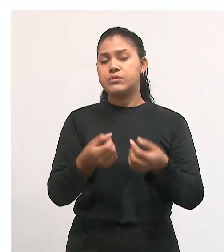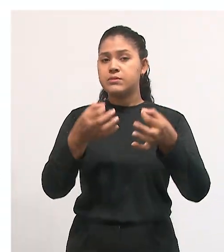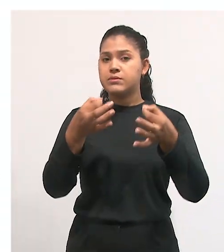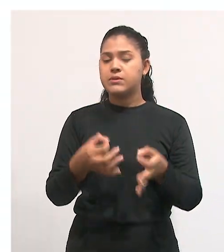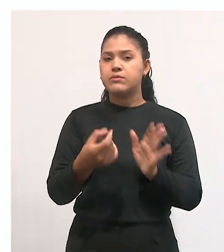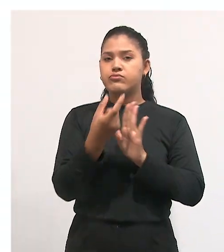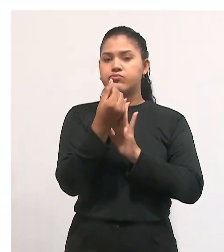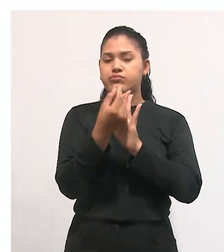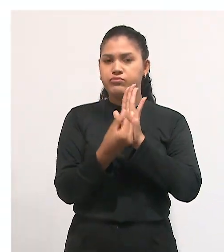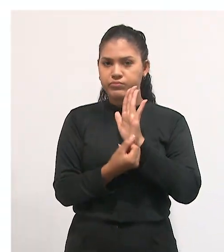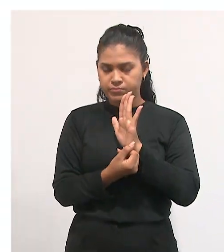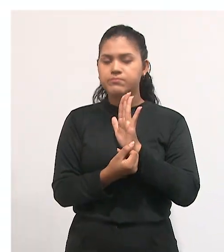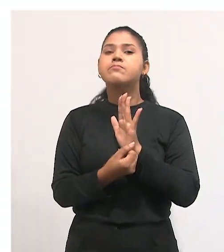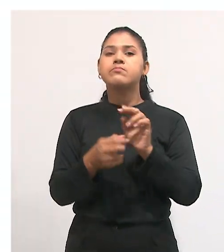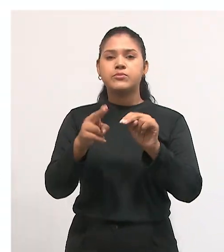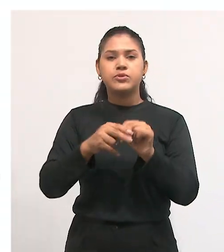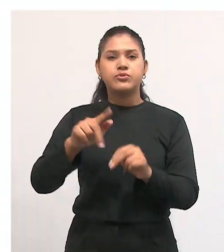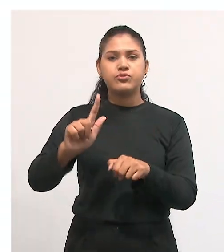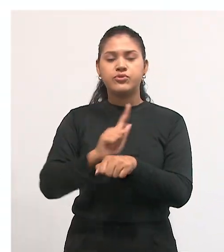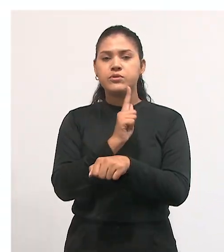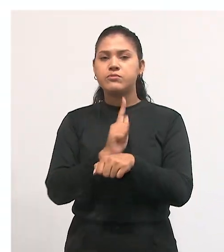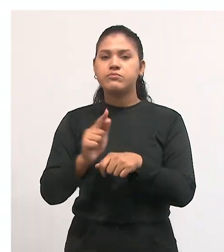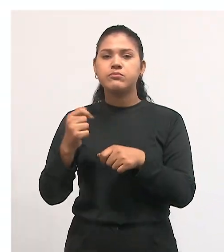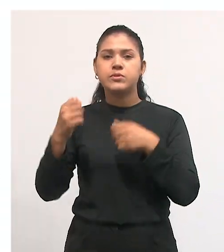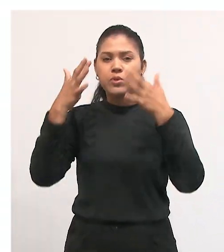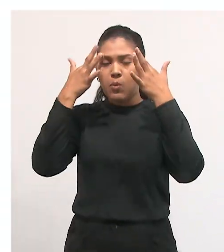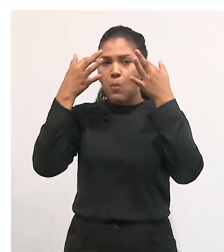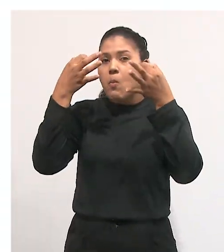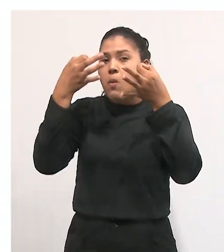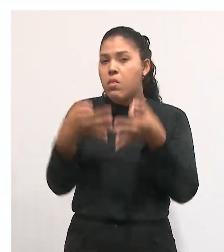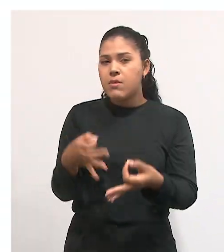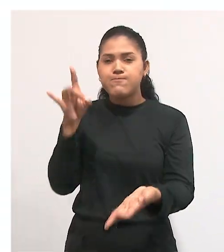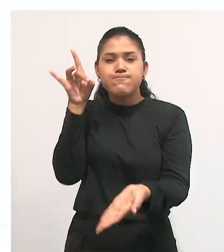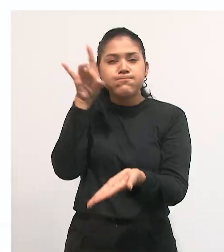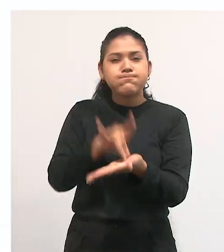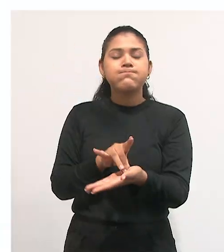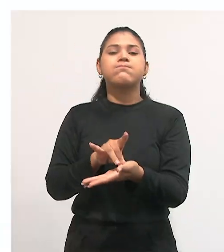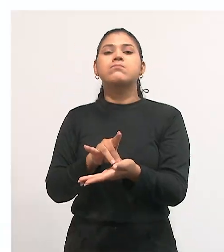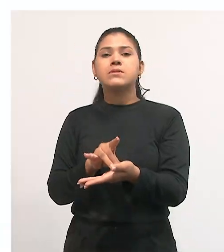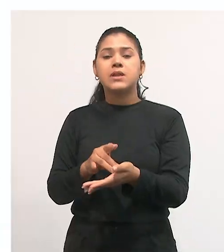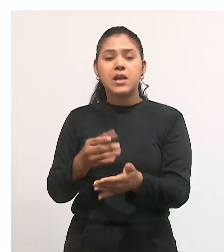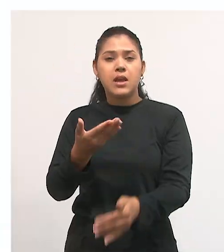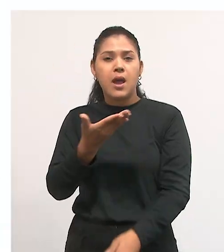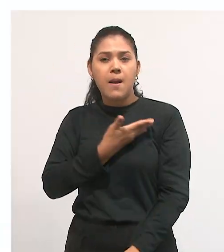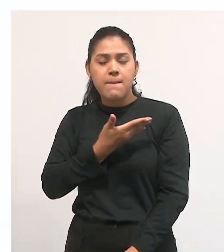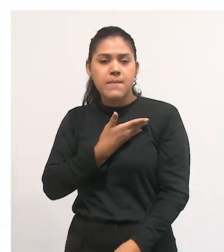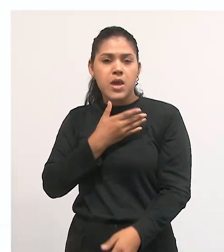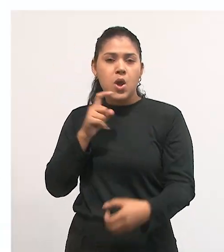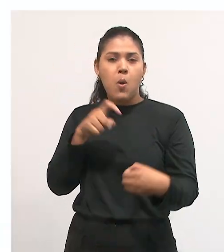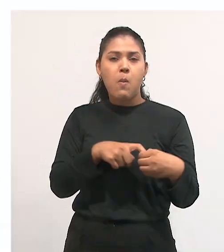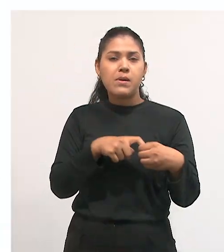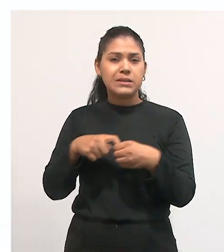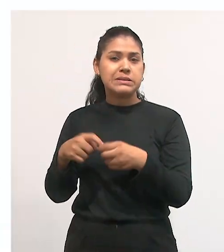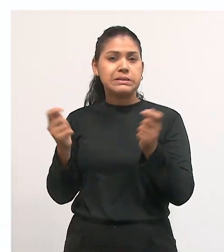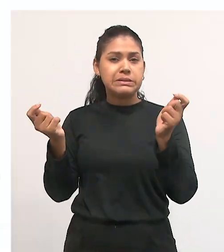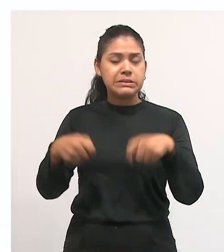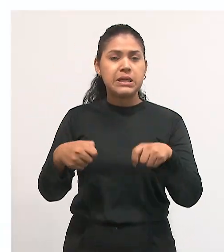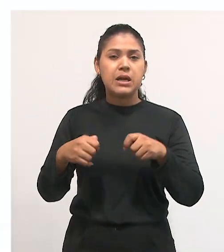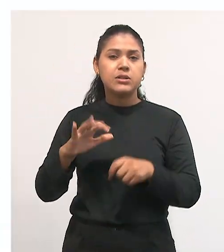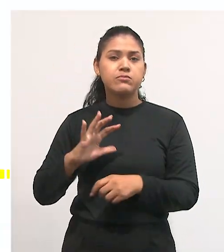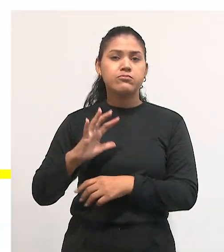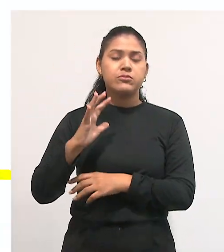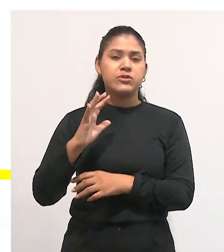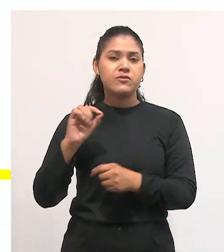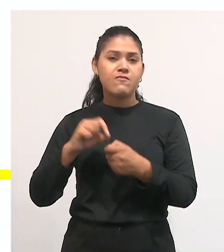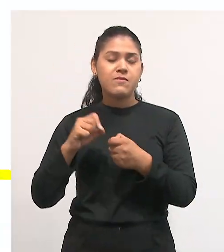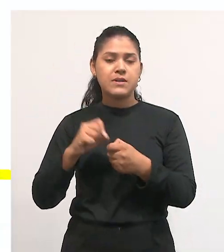o gestor terá certeza de que o negócio e seus parceiros estão em condições de realizar a proposta, bem como